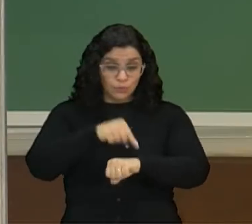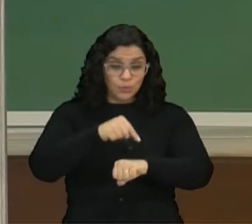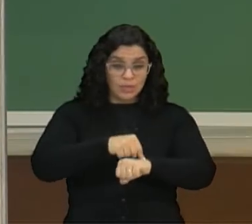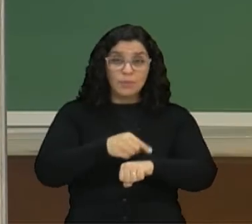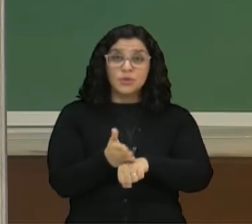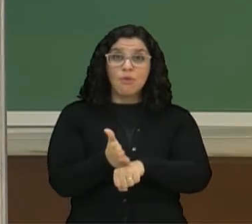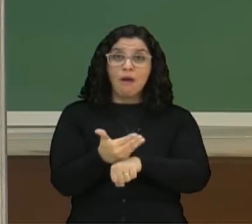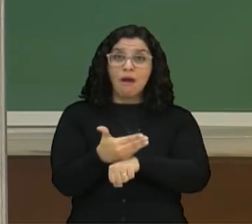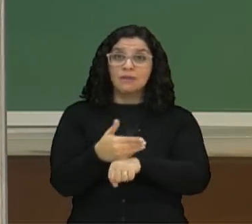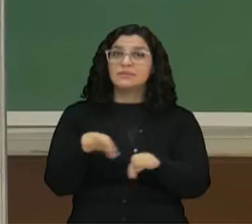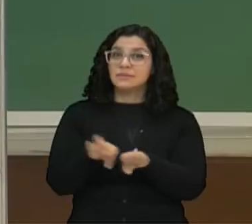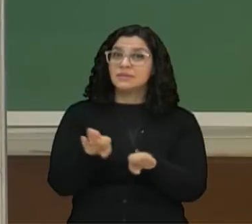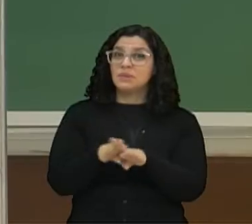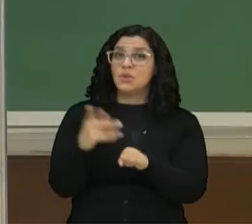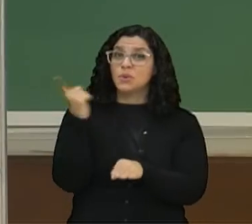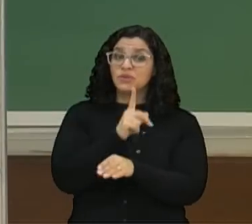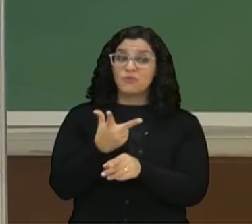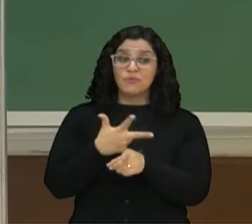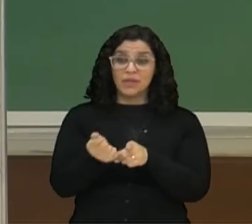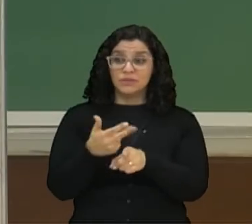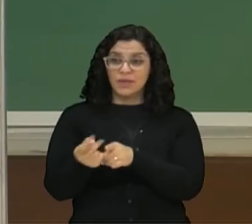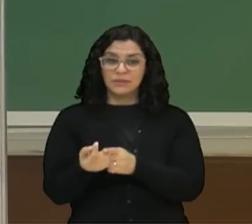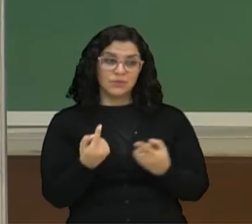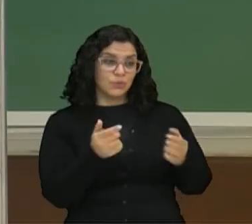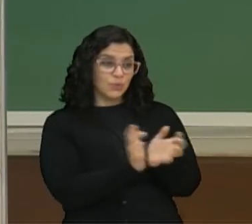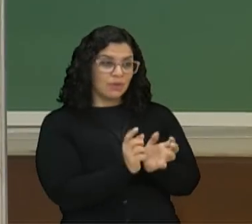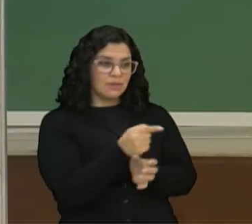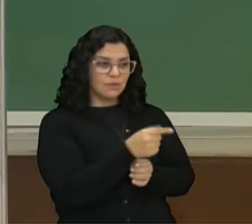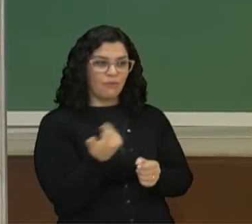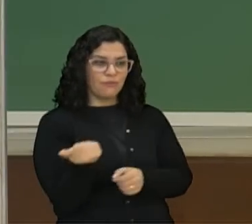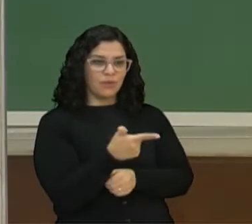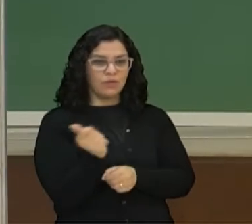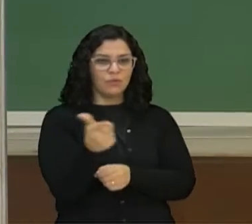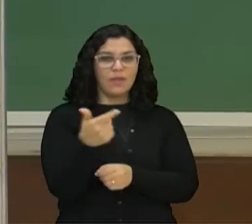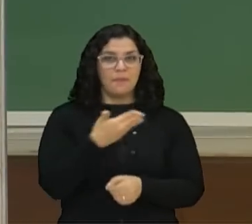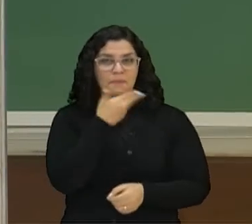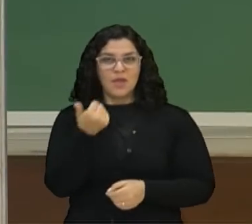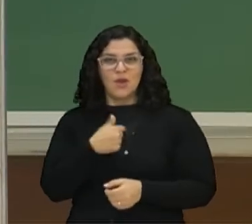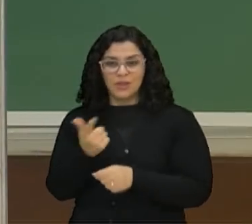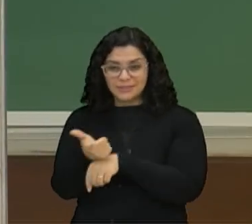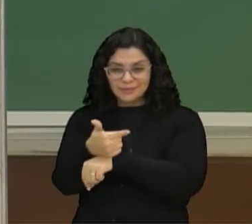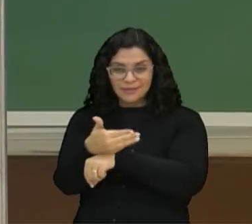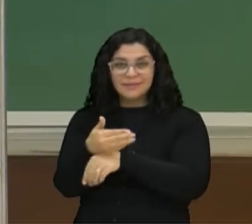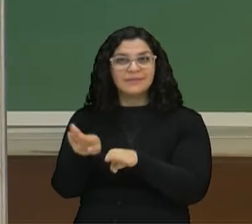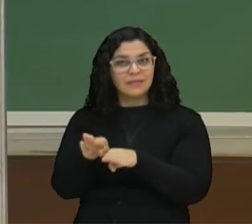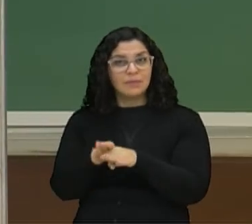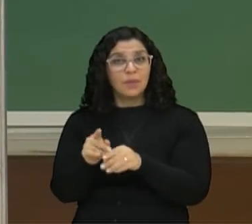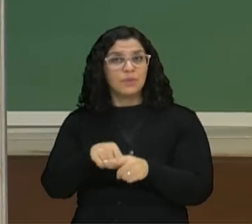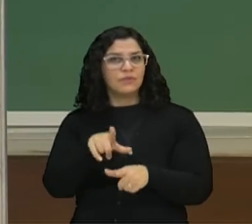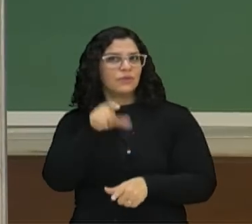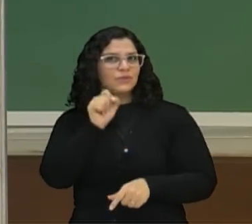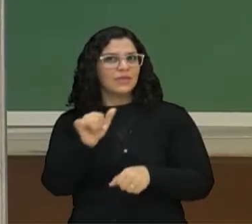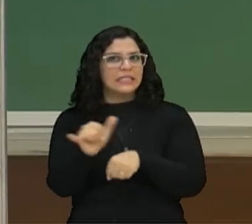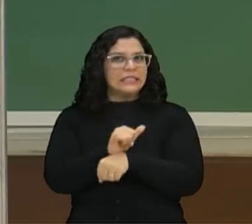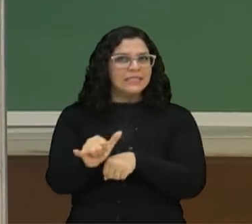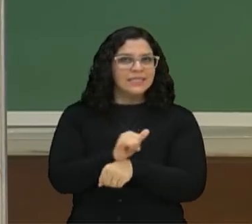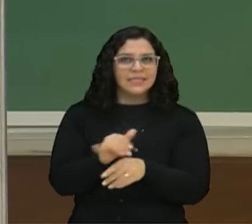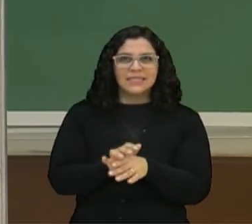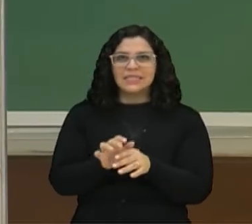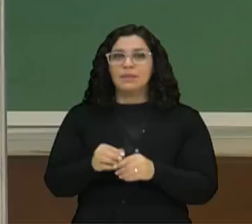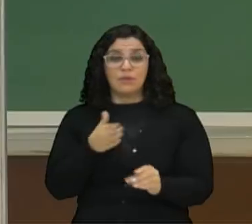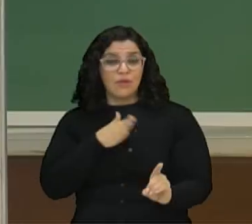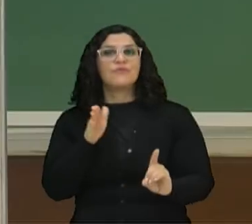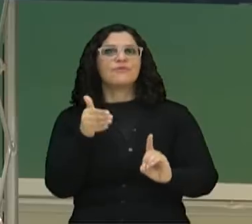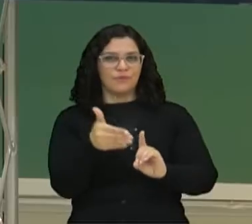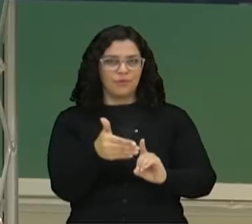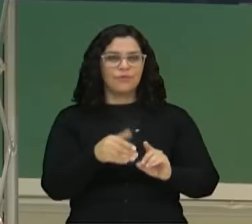melhorar o seu tempo, você quer vencer os outros, então sob tensão você vai tomar uma decisão, né? Que essa tomada de decisão rápida e